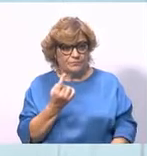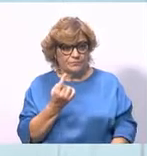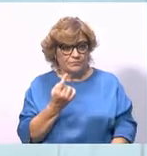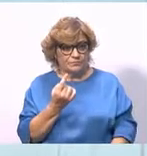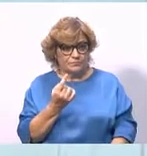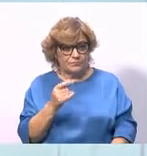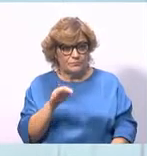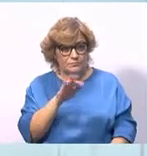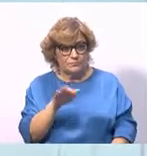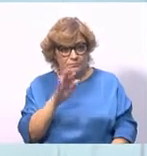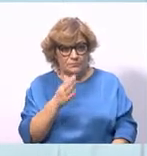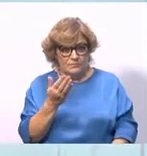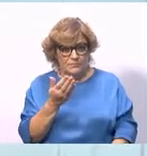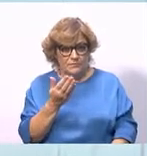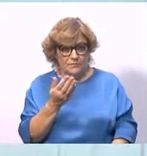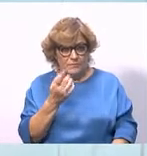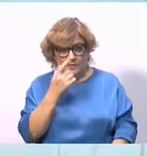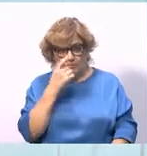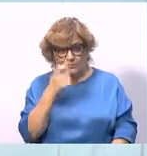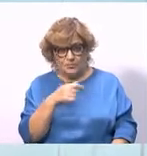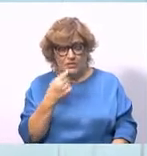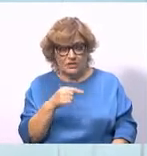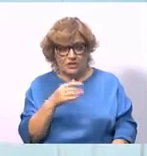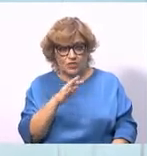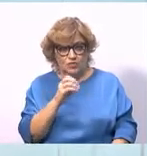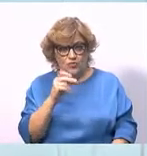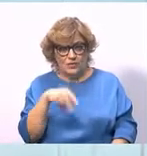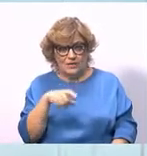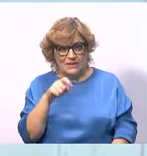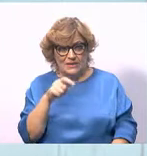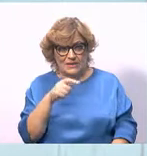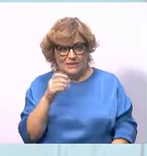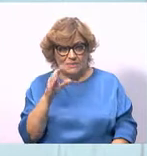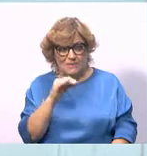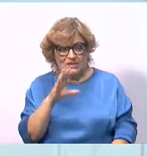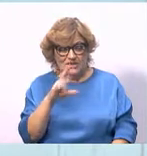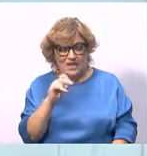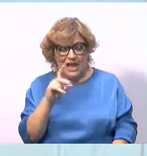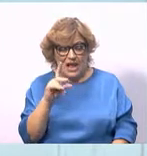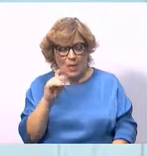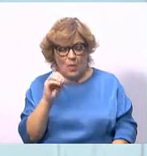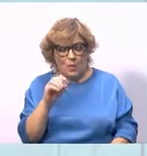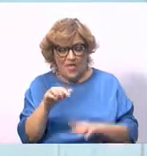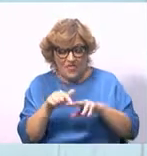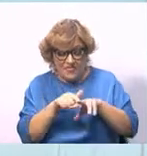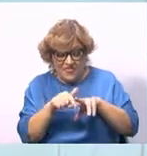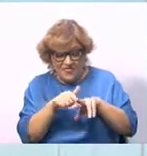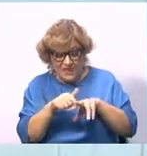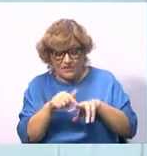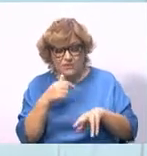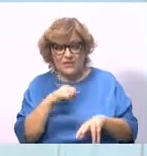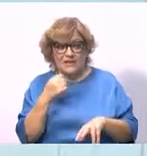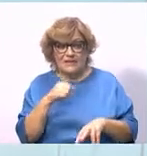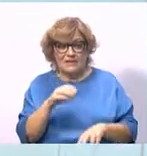um caso que a pessoa tinha um joanete e depois tinha um calo interdigital entre os dedos. Se nós fizermos um